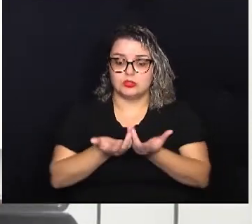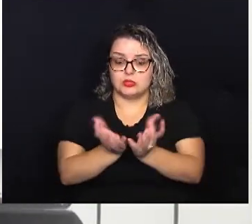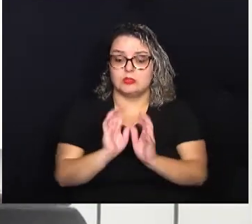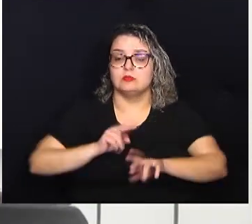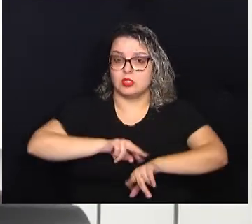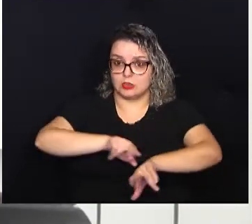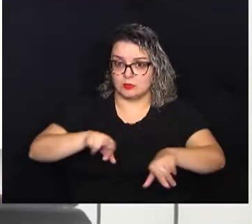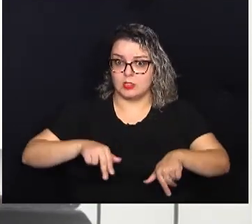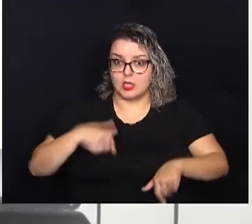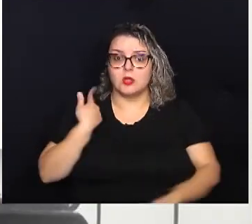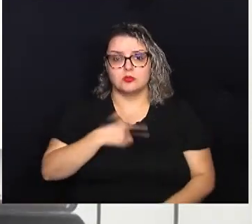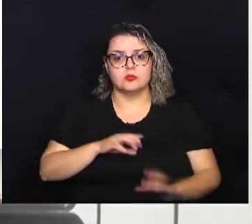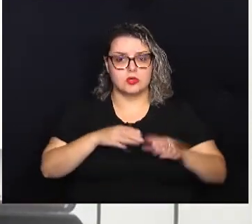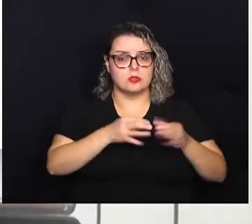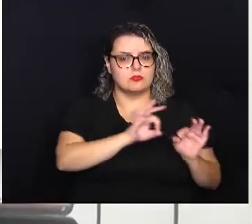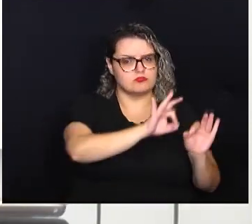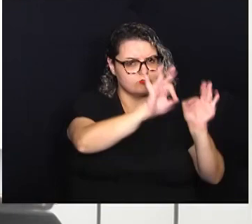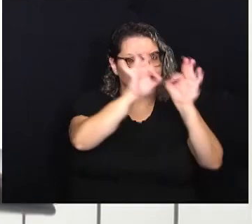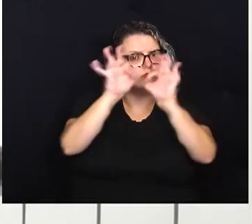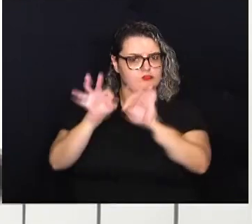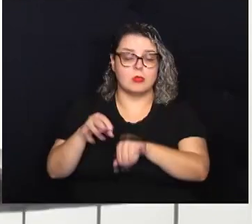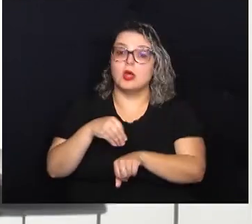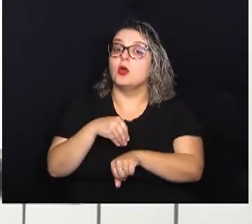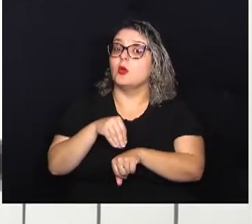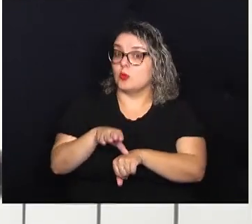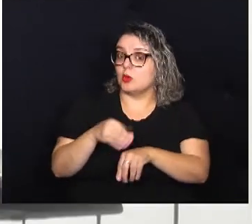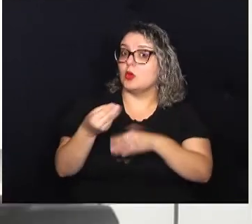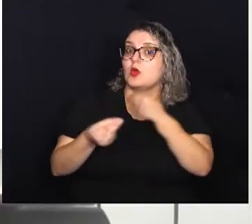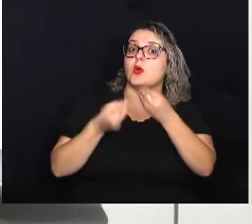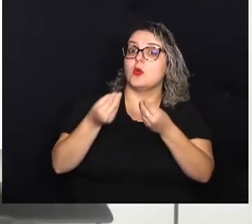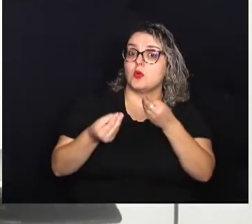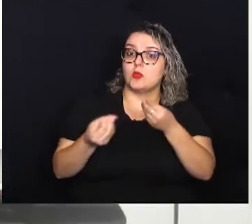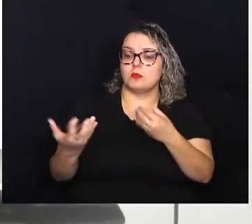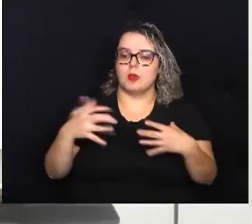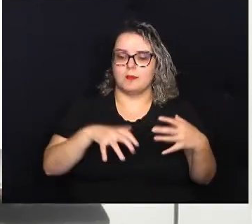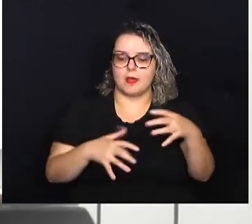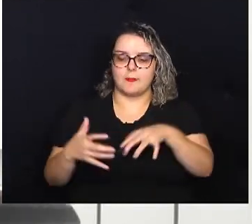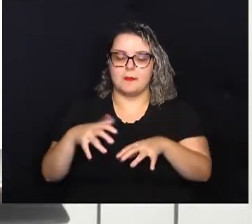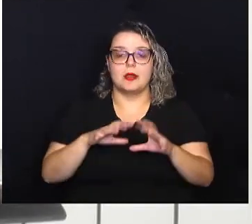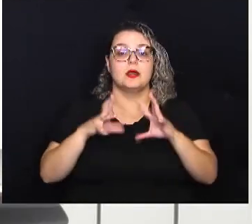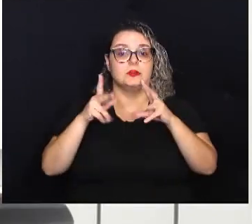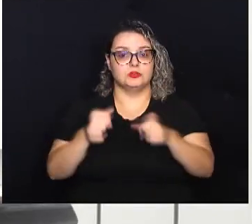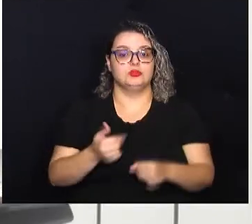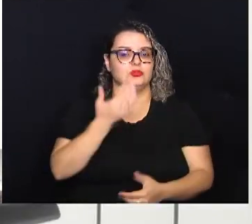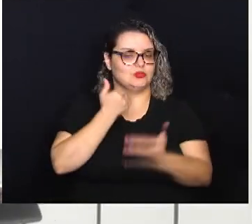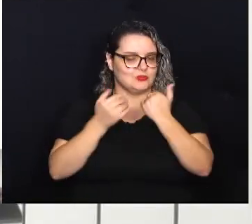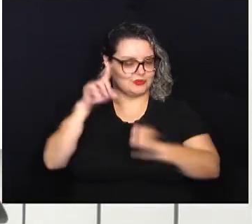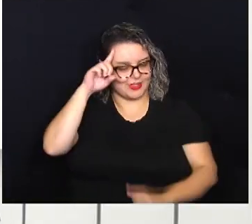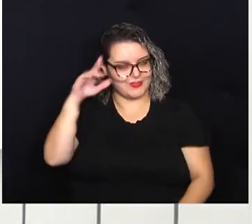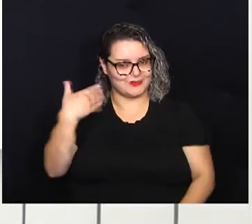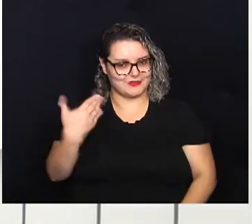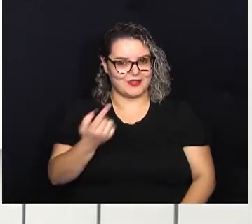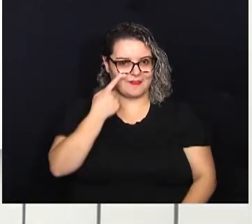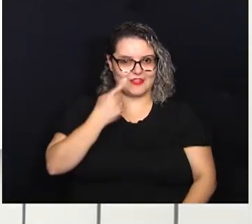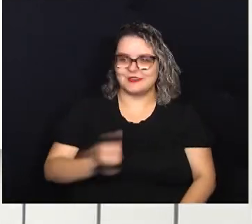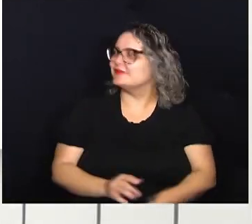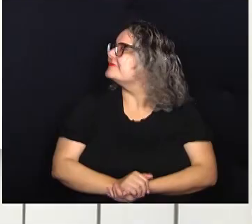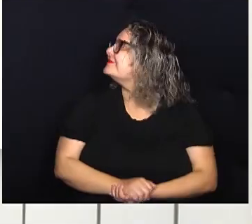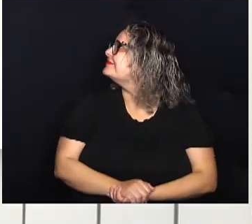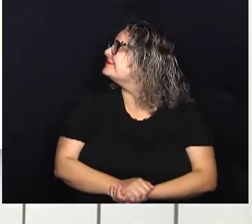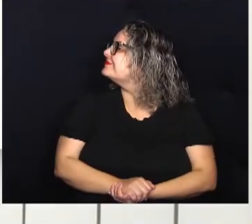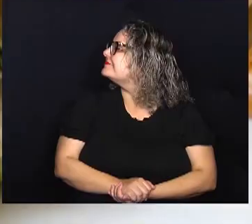vocês e acompanhe a dica e como é possível colocar toda essa dieta no seu dia a dia